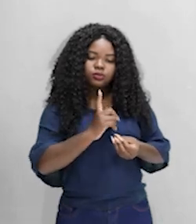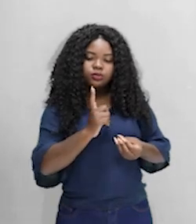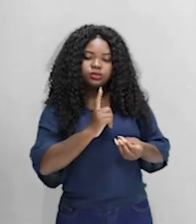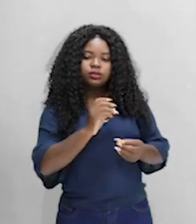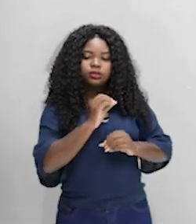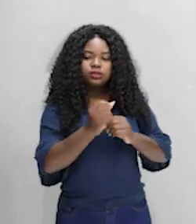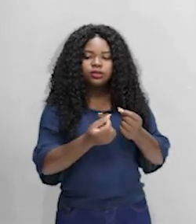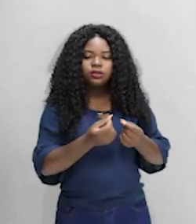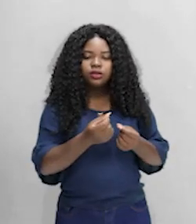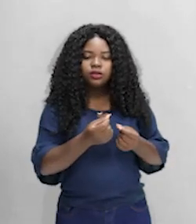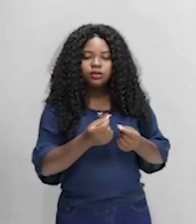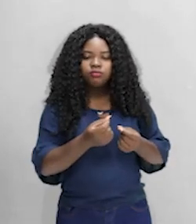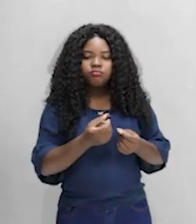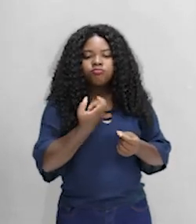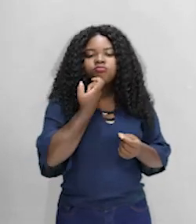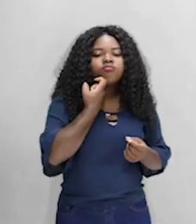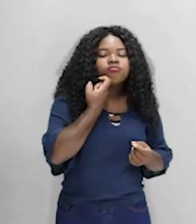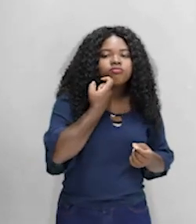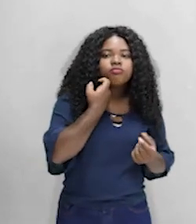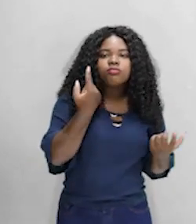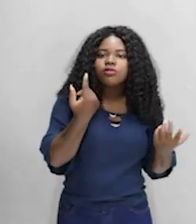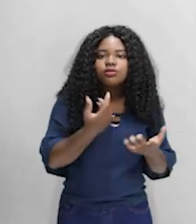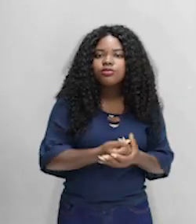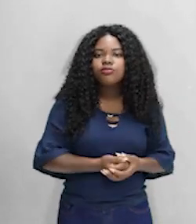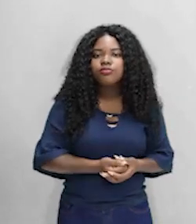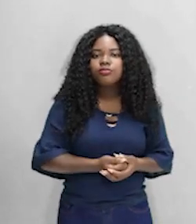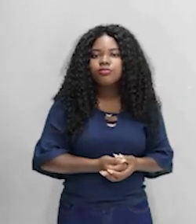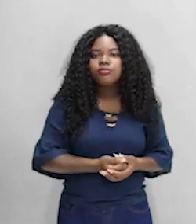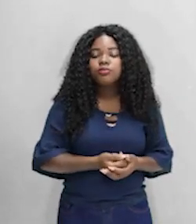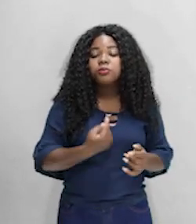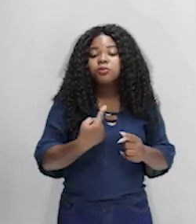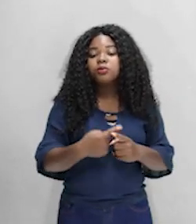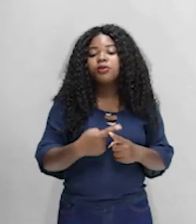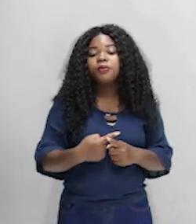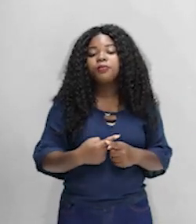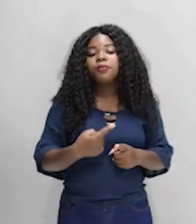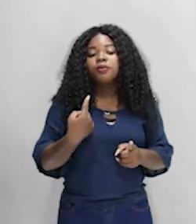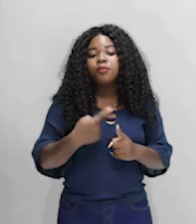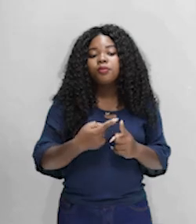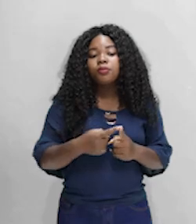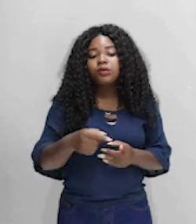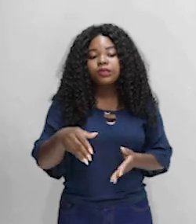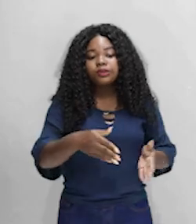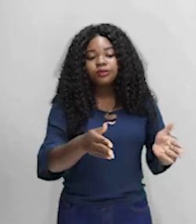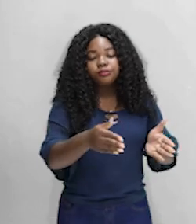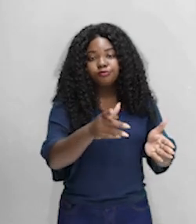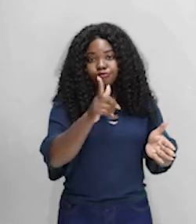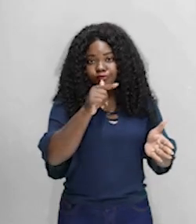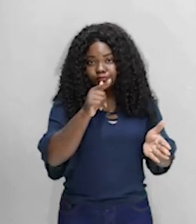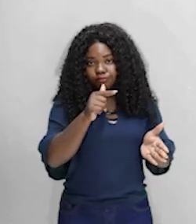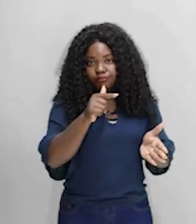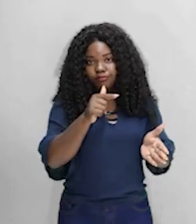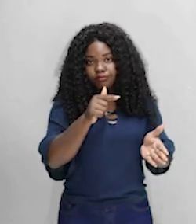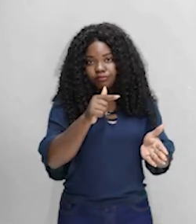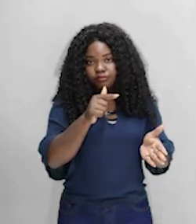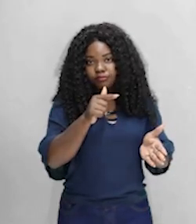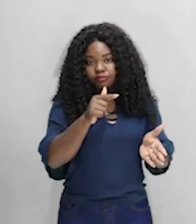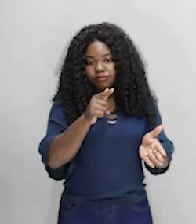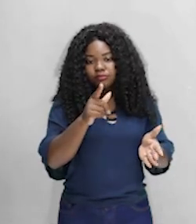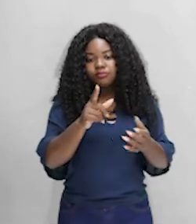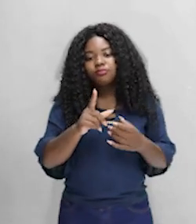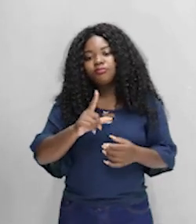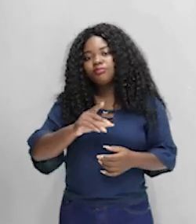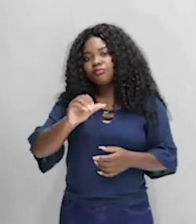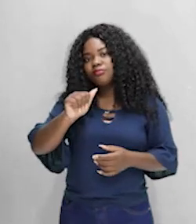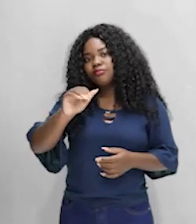Porque a água estava extremamente ácida. Só que quilômetros mais à frente foi instalada uma indústria de papel